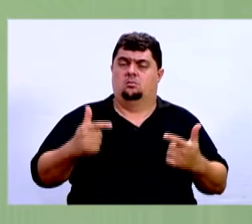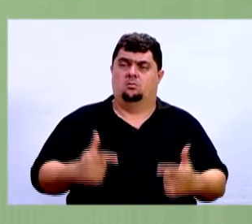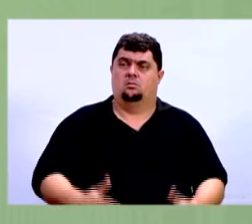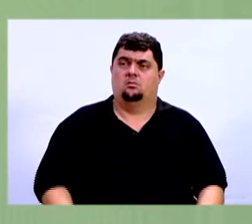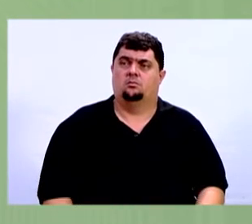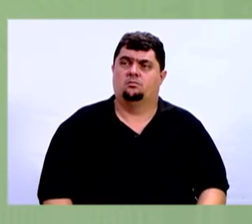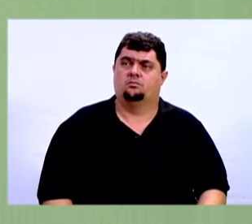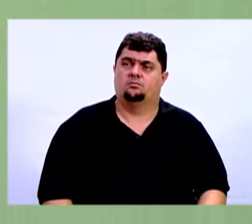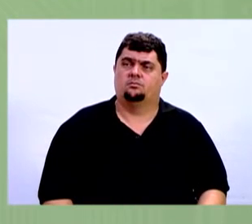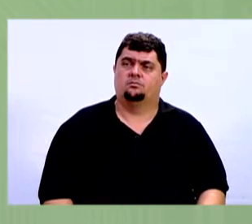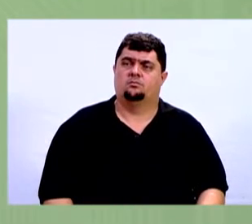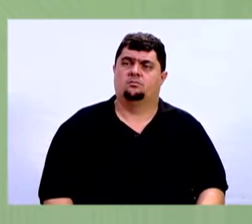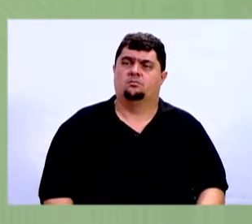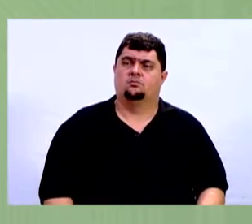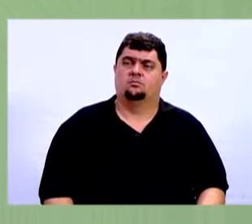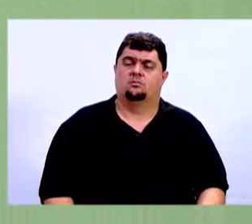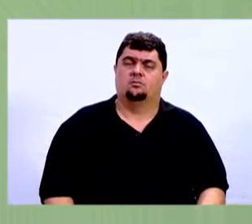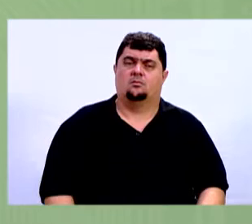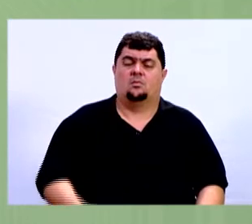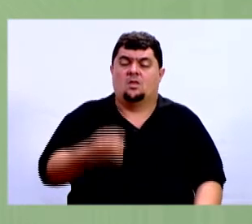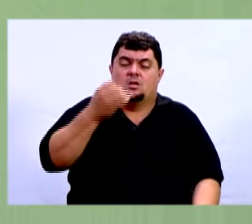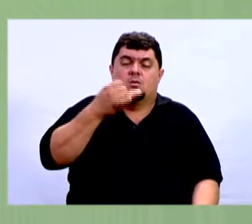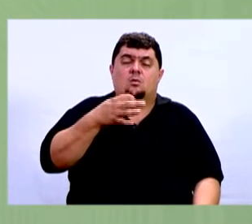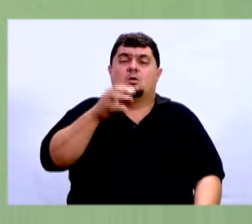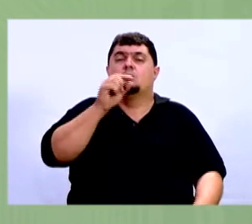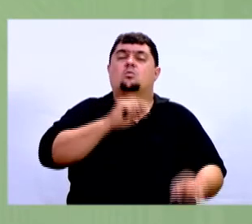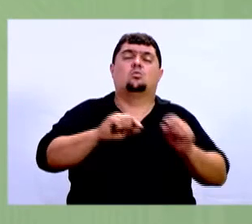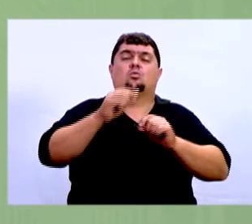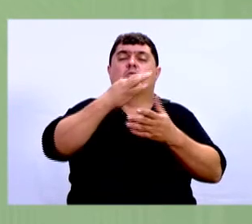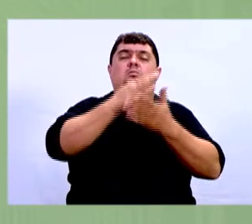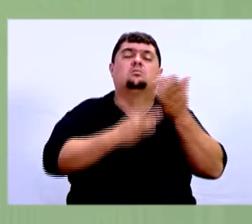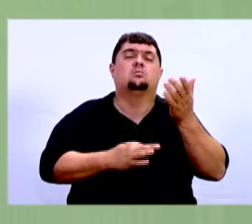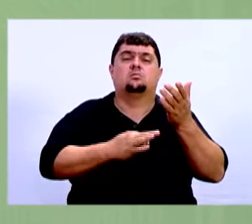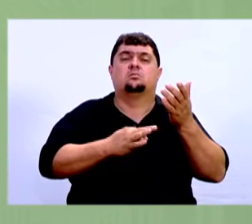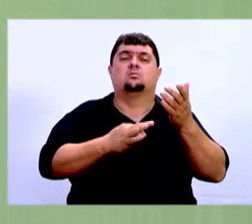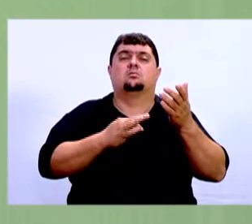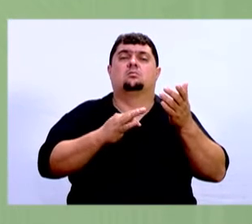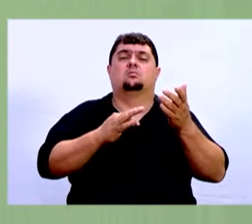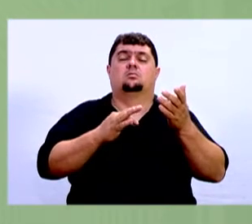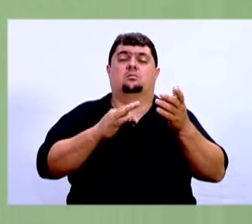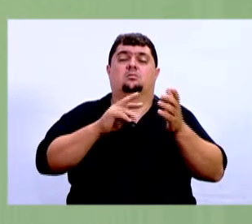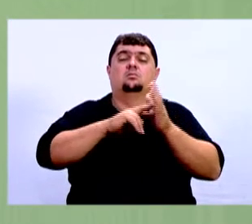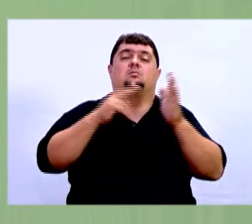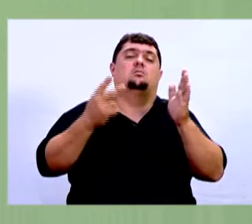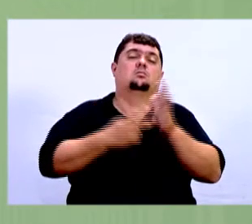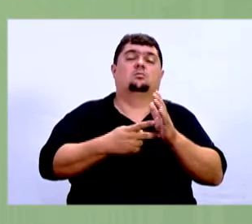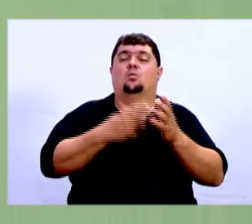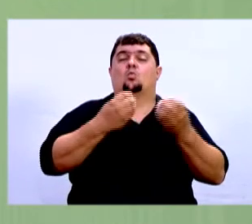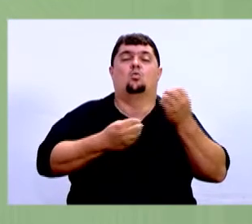conteúdo. Você dizer o que esse texto, o que esse discurso significa.